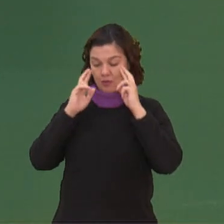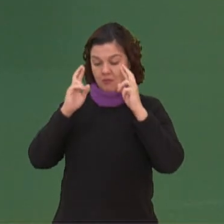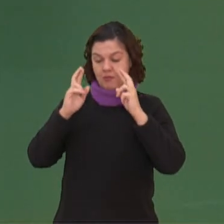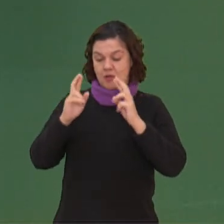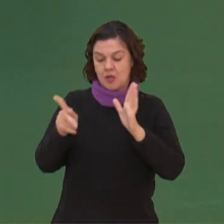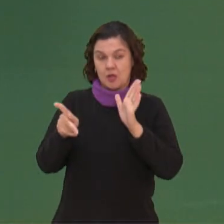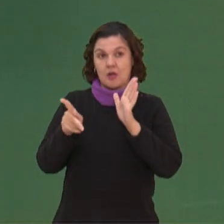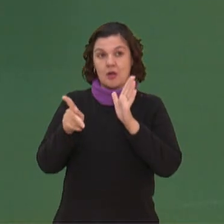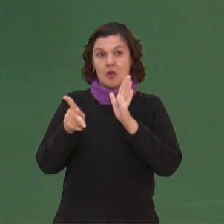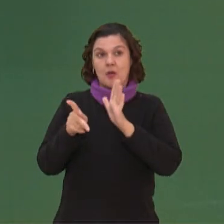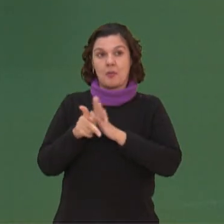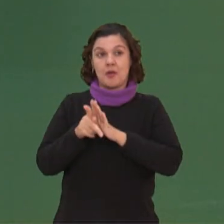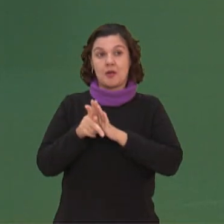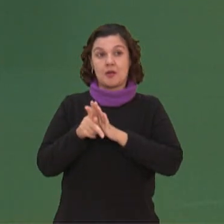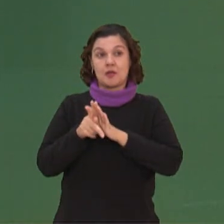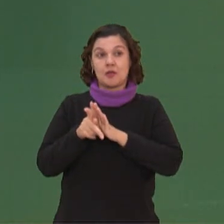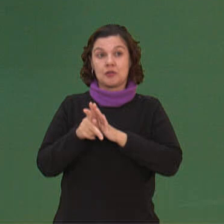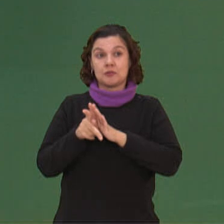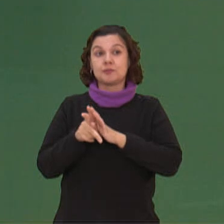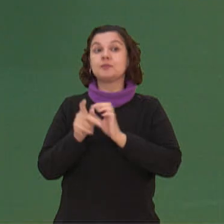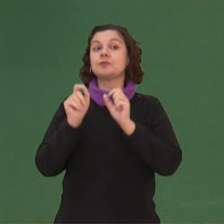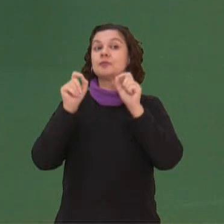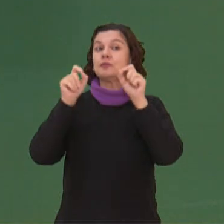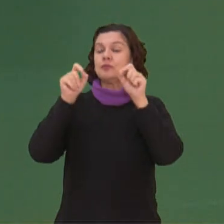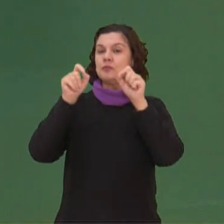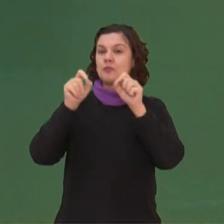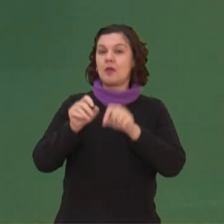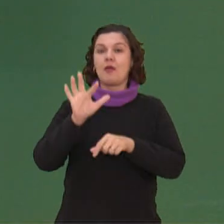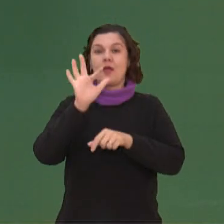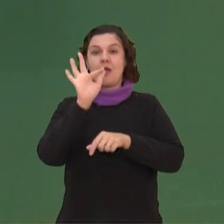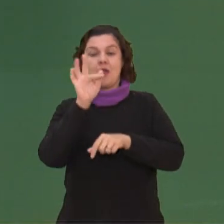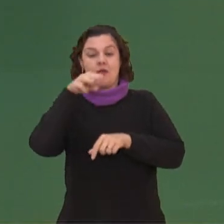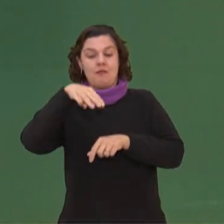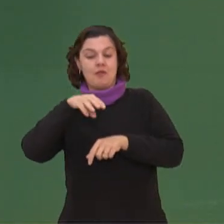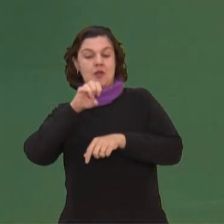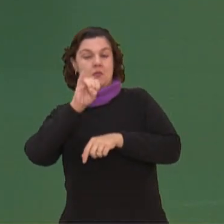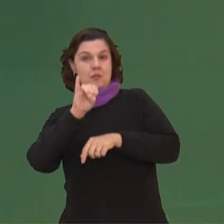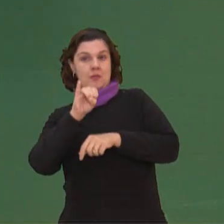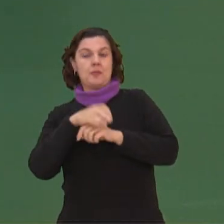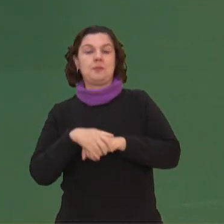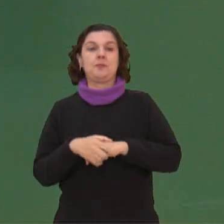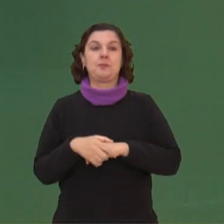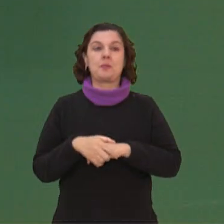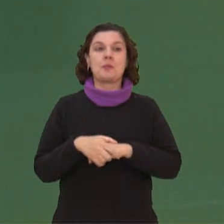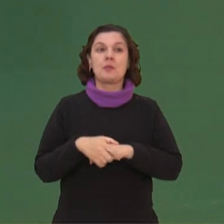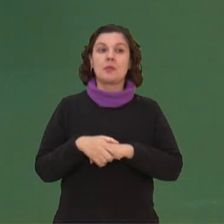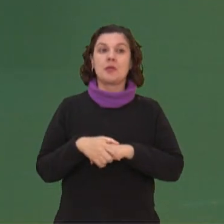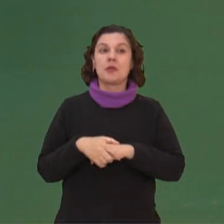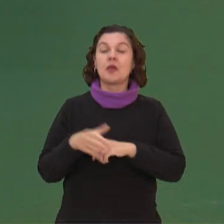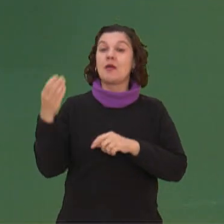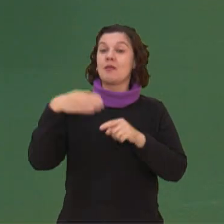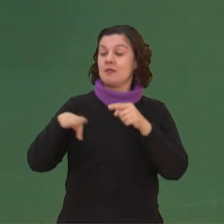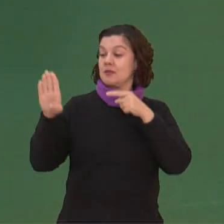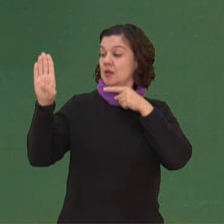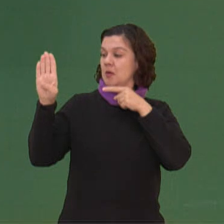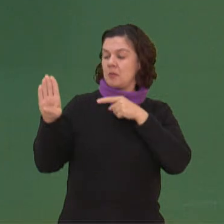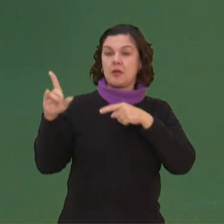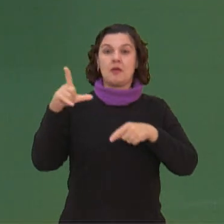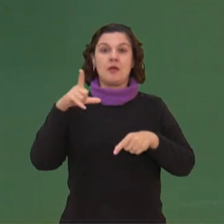constantes por parte, melhor dizendo, do Fundo Monetário Internacional, FMI. E letra B,